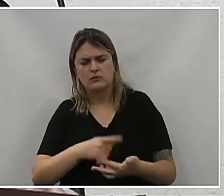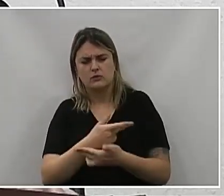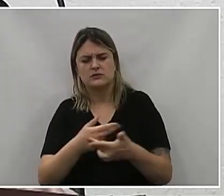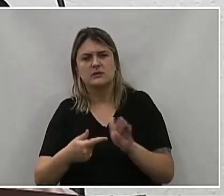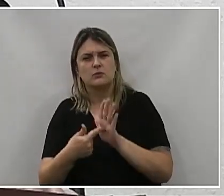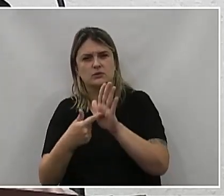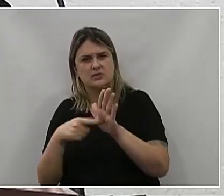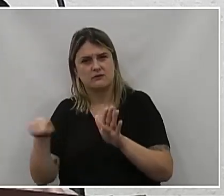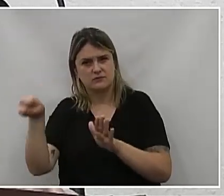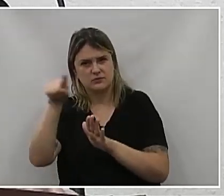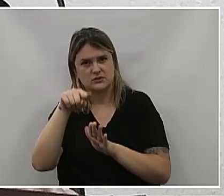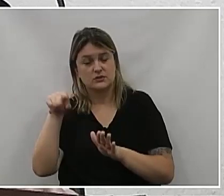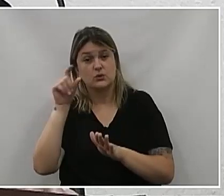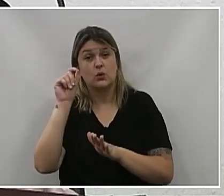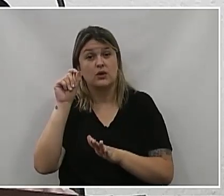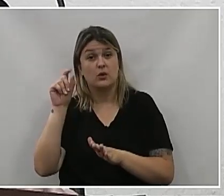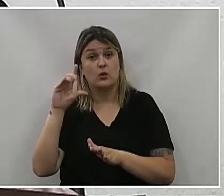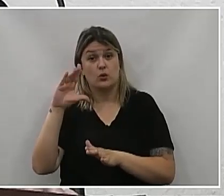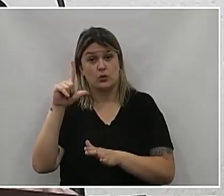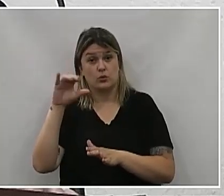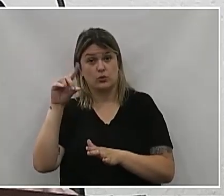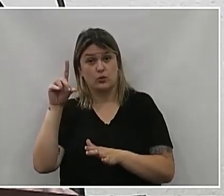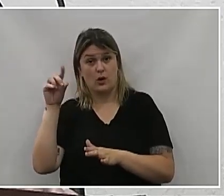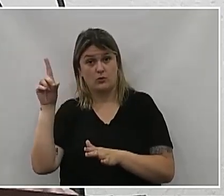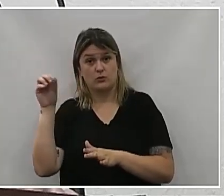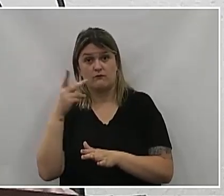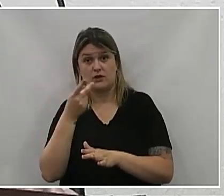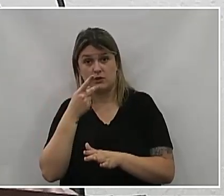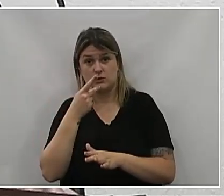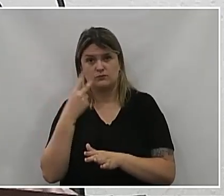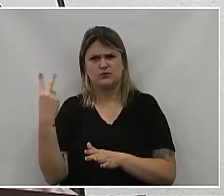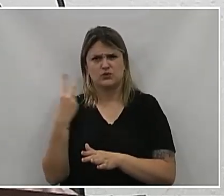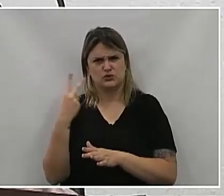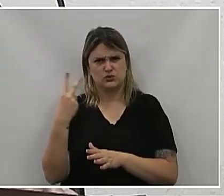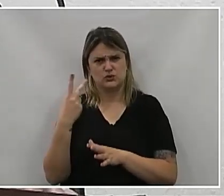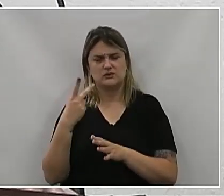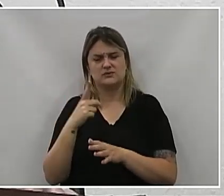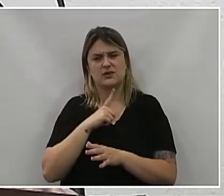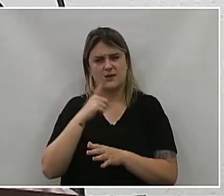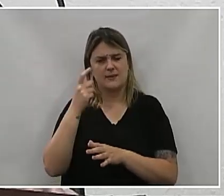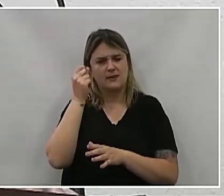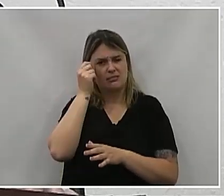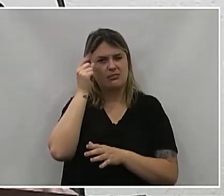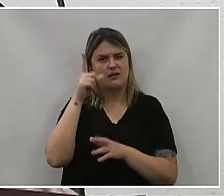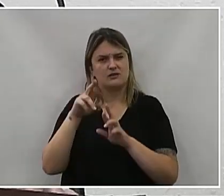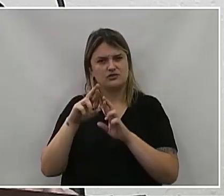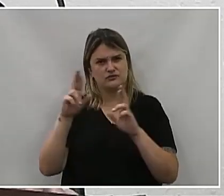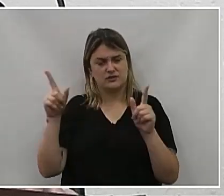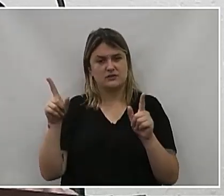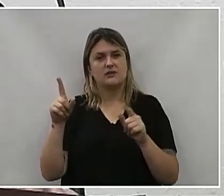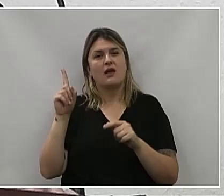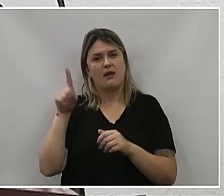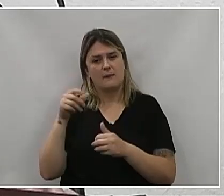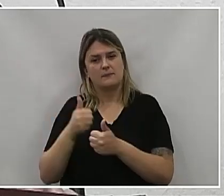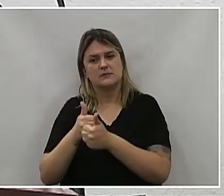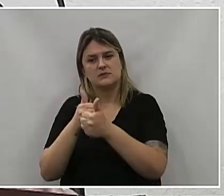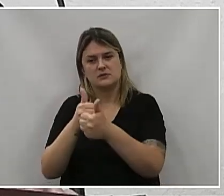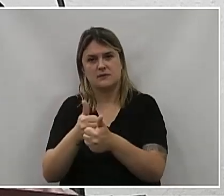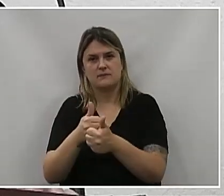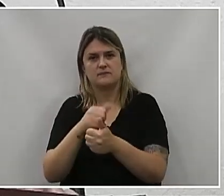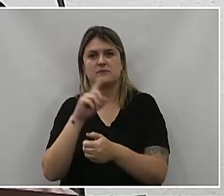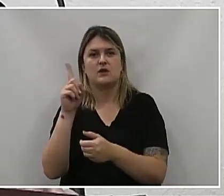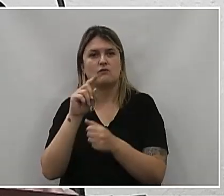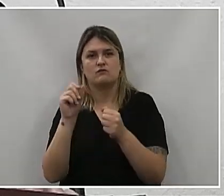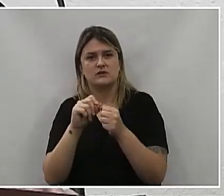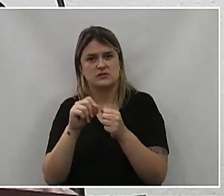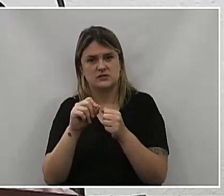apresentar para vocês o que o Clodoaldo falou aqui, apesar de nós termos nossa divergência, é perseguição, para que você não